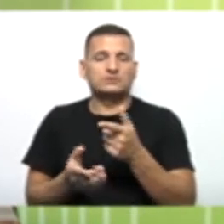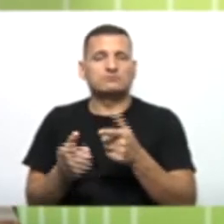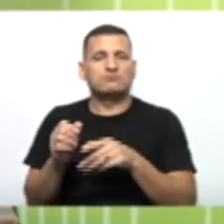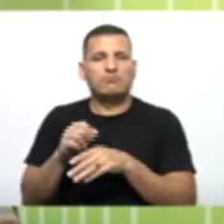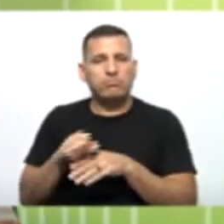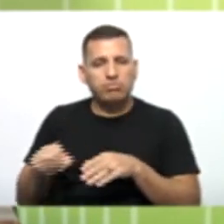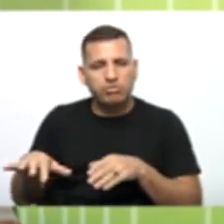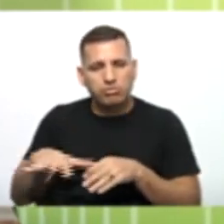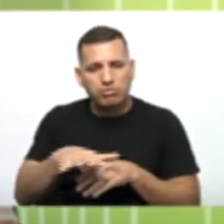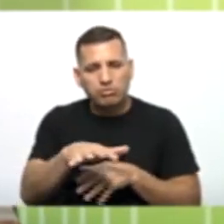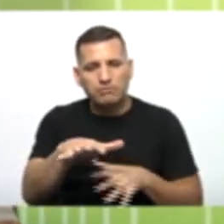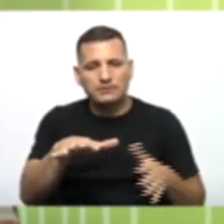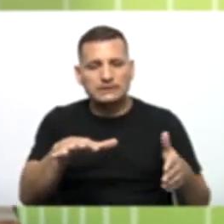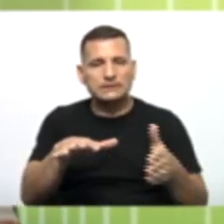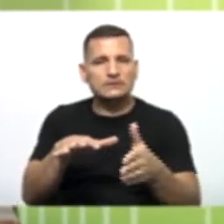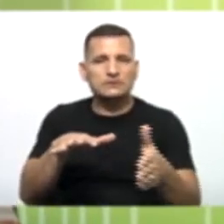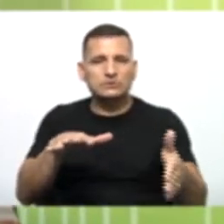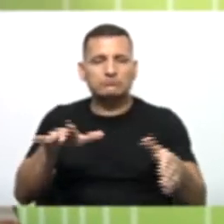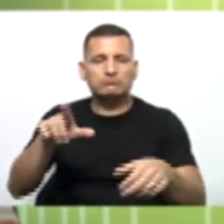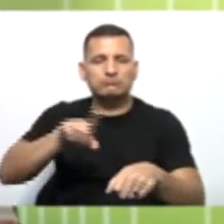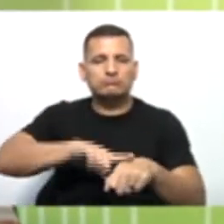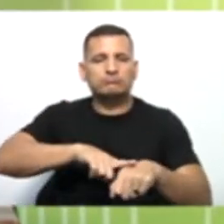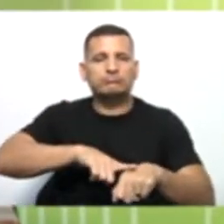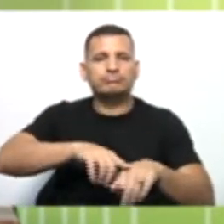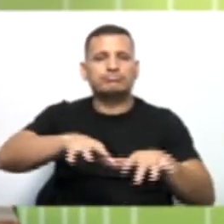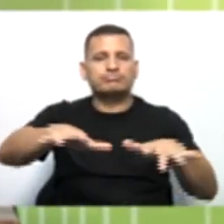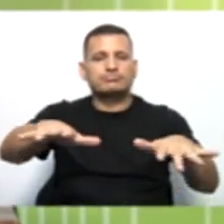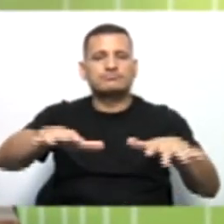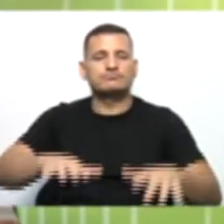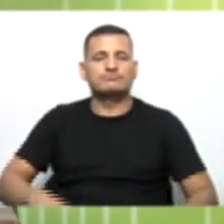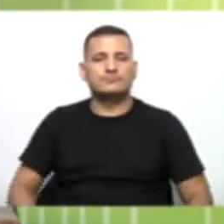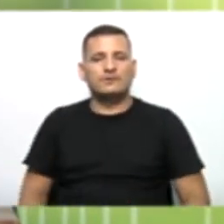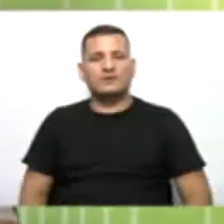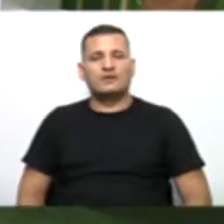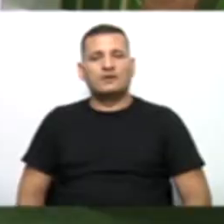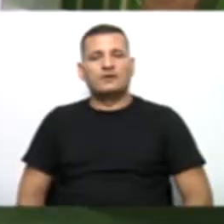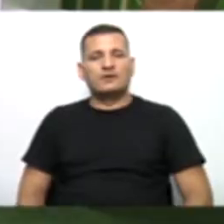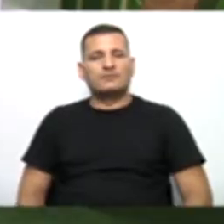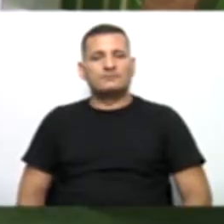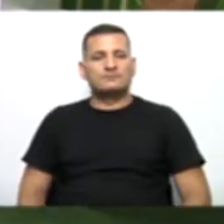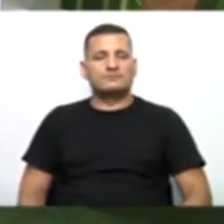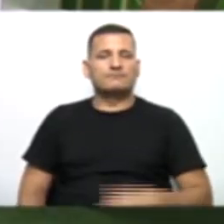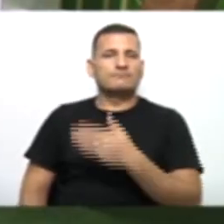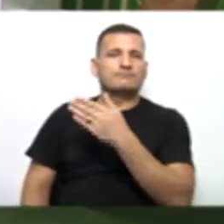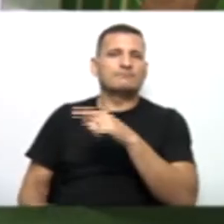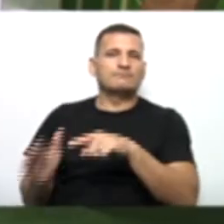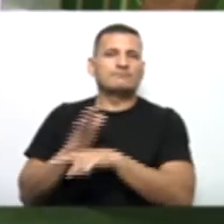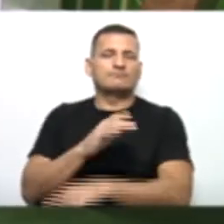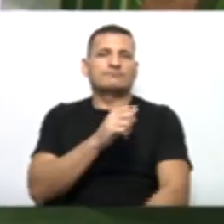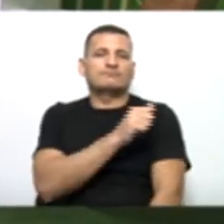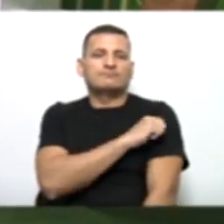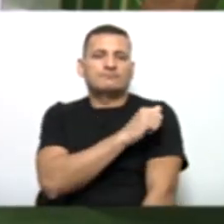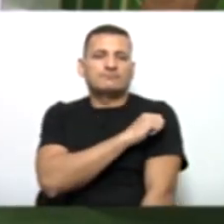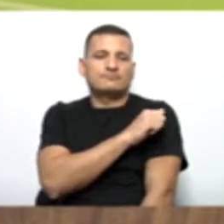e venha contaminar todo aquele riacho. Como é que estão os alunos, professora Márcia?